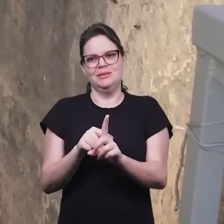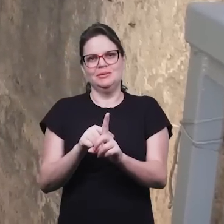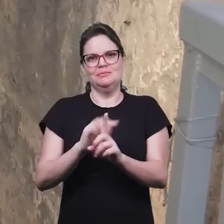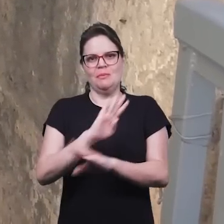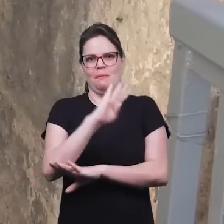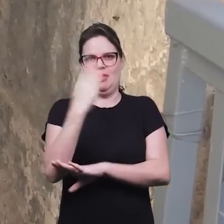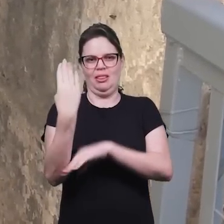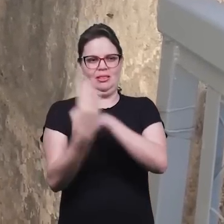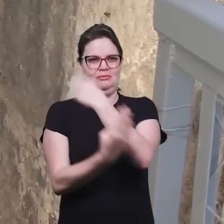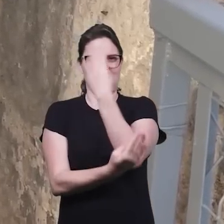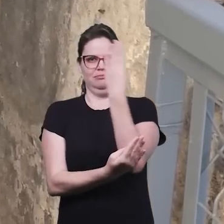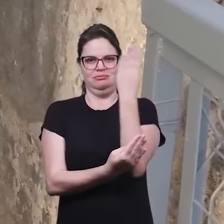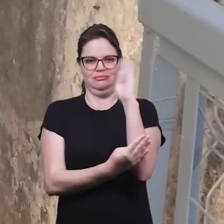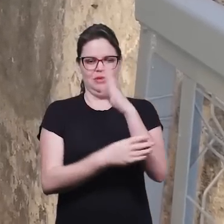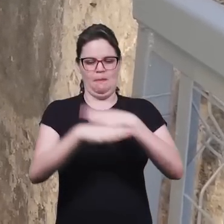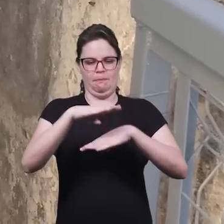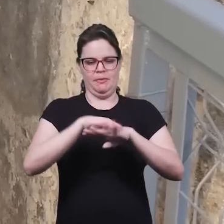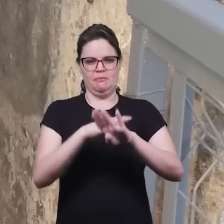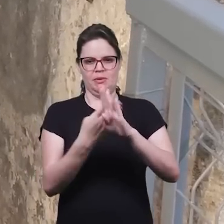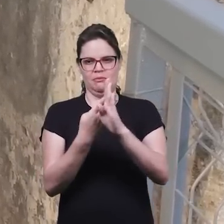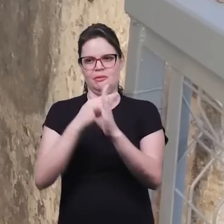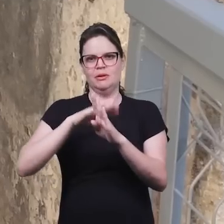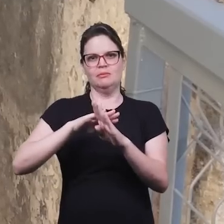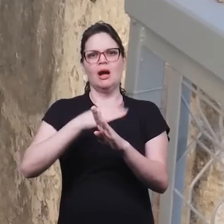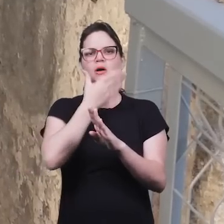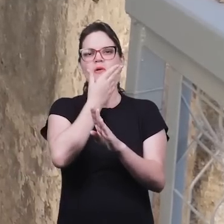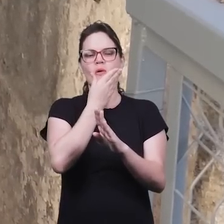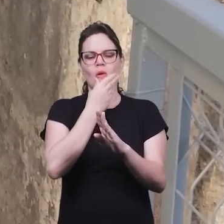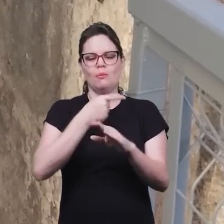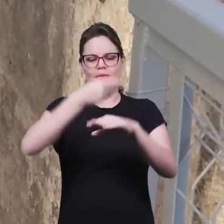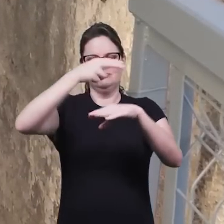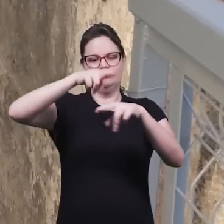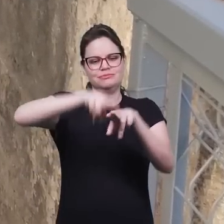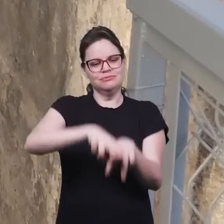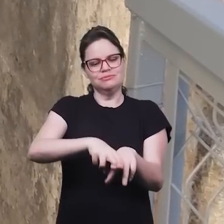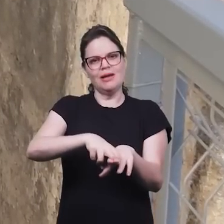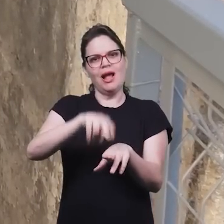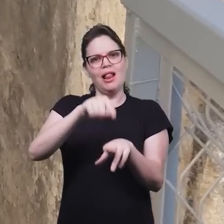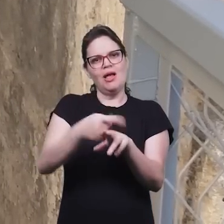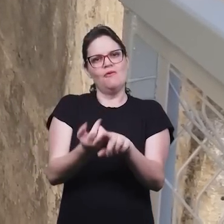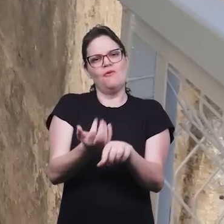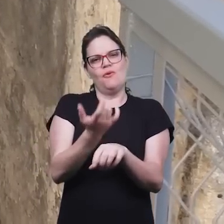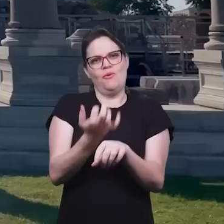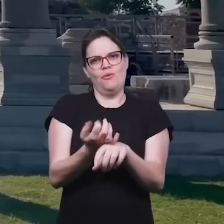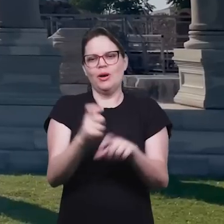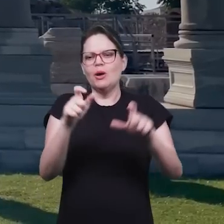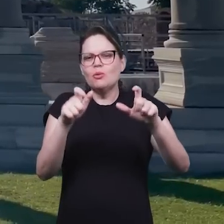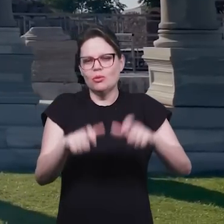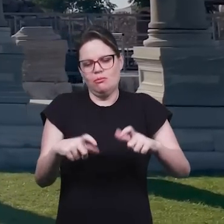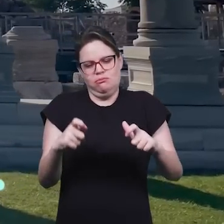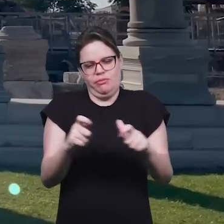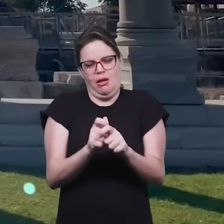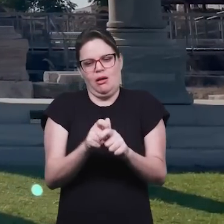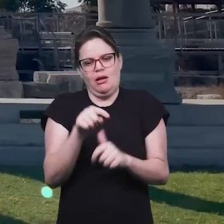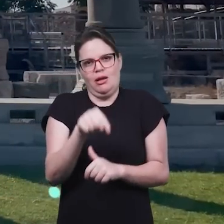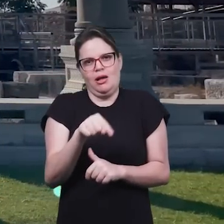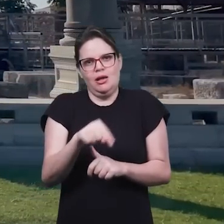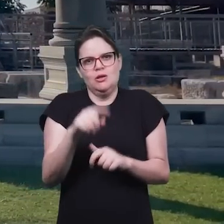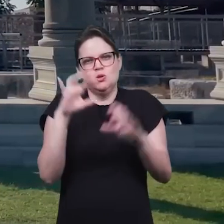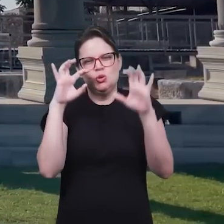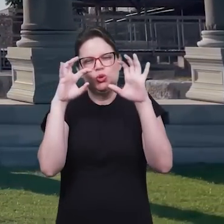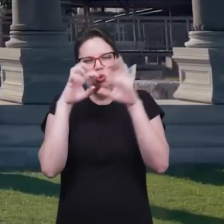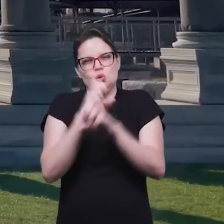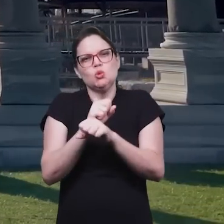em Esmirna. É um pequeno sítio arqueológico, a cidade é muito grande, mas o sítio arqueológico é até relativamente pequeno. Mas ali naquele